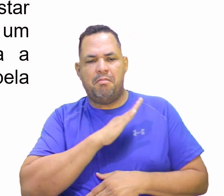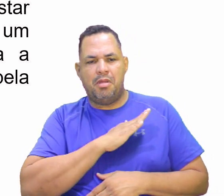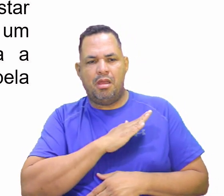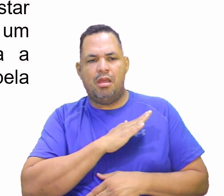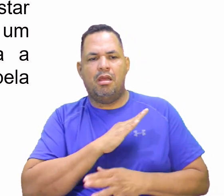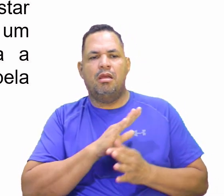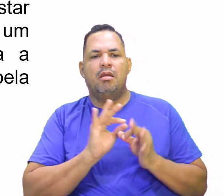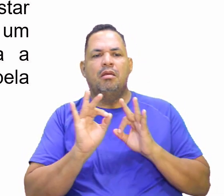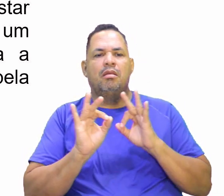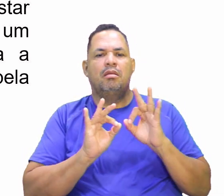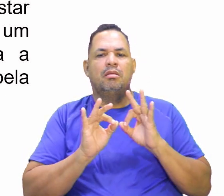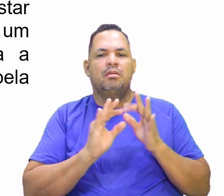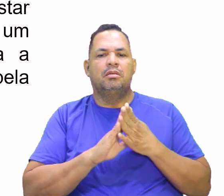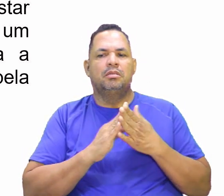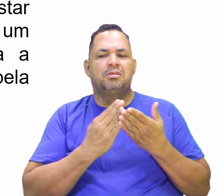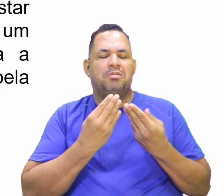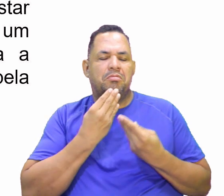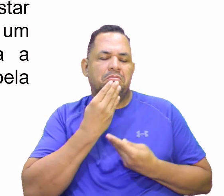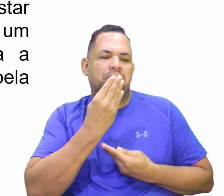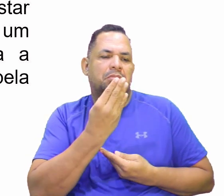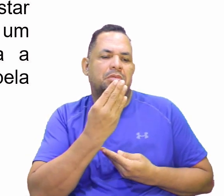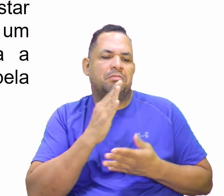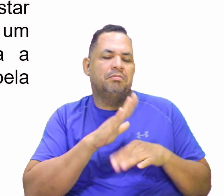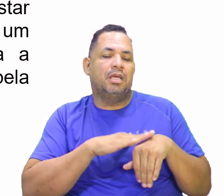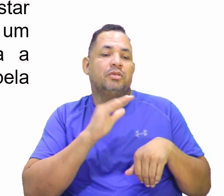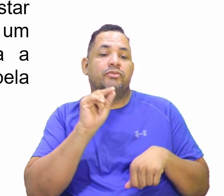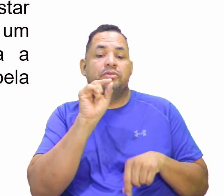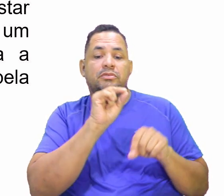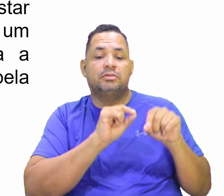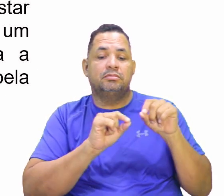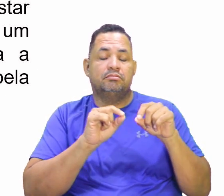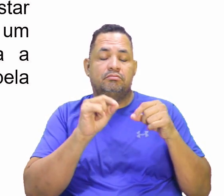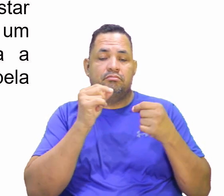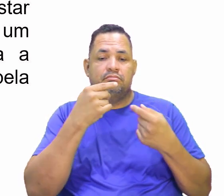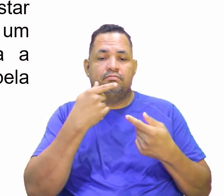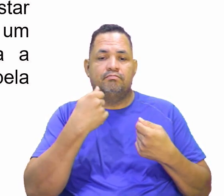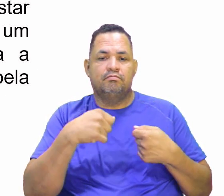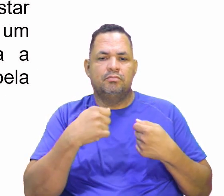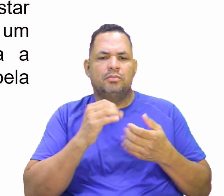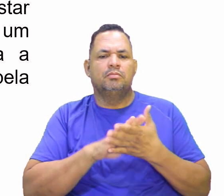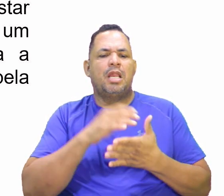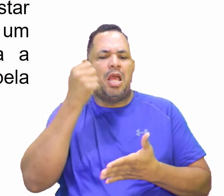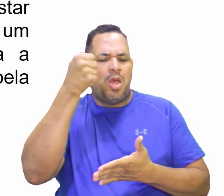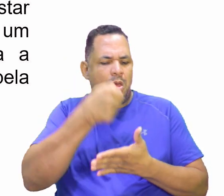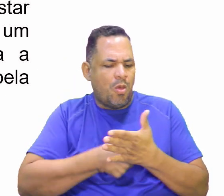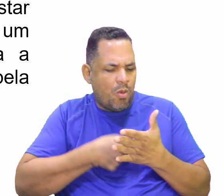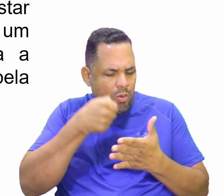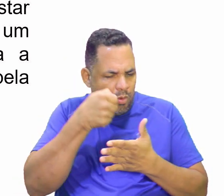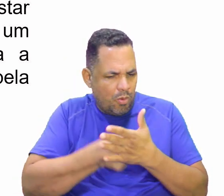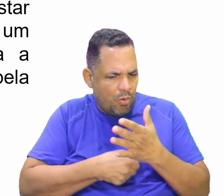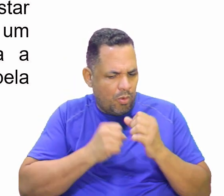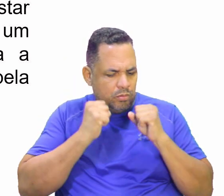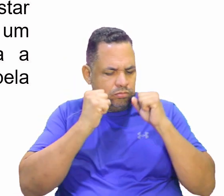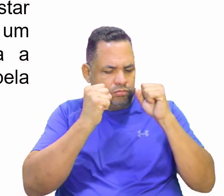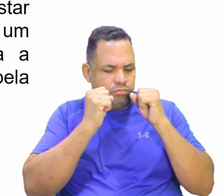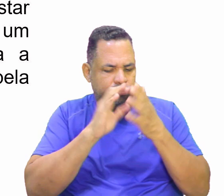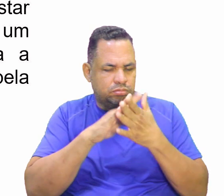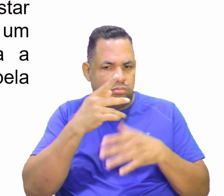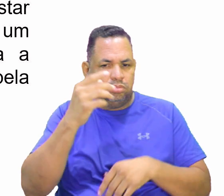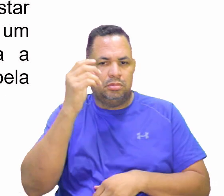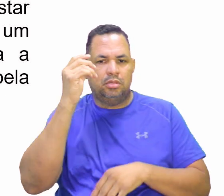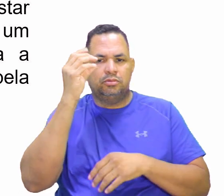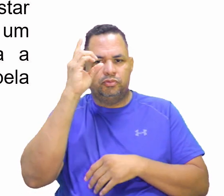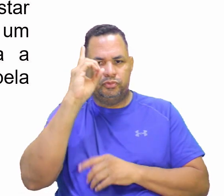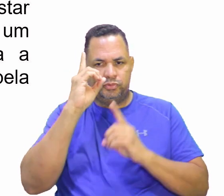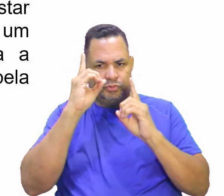Não pegue mais do que você precisa, mas lute pelos seus direitos. Não olhe as pessoas só